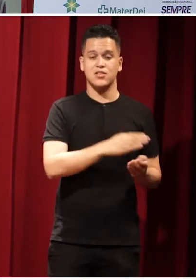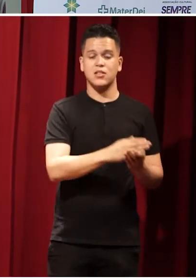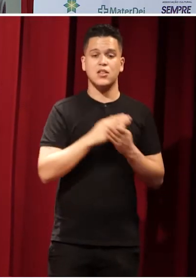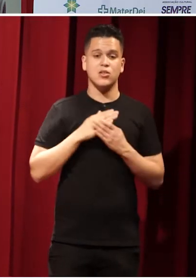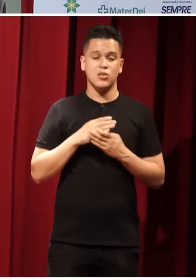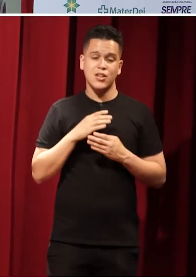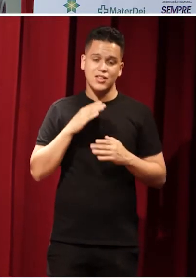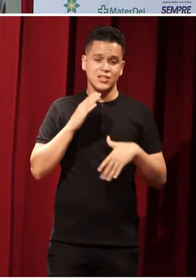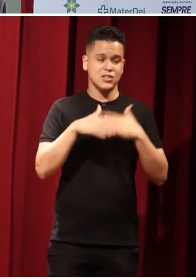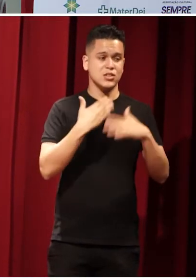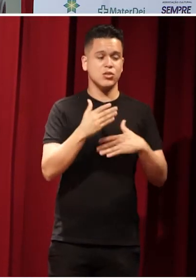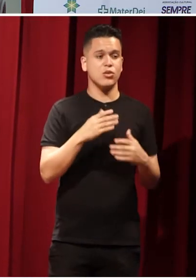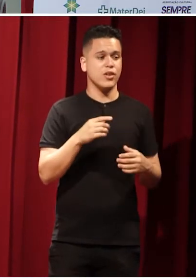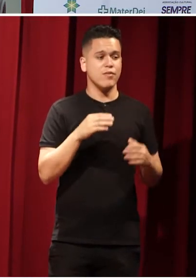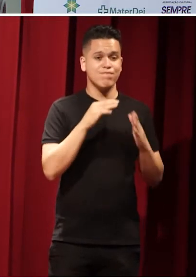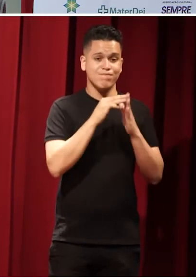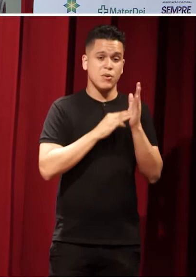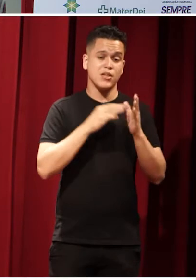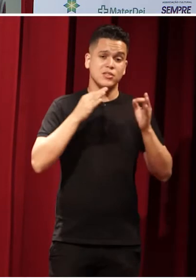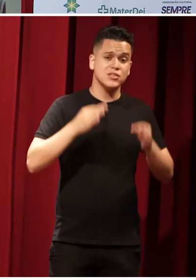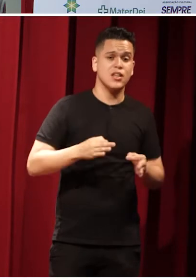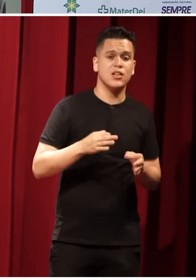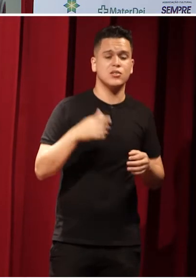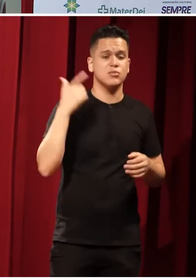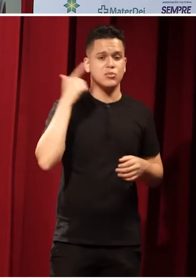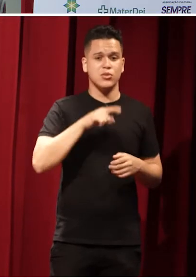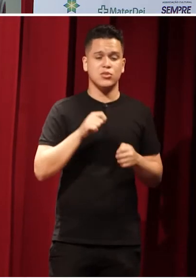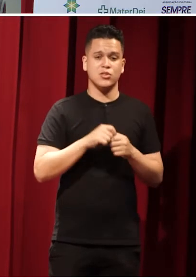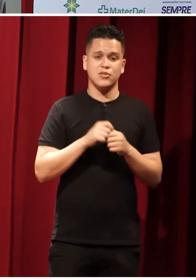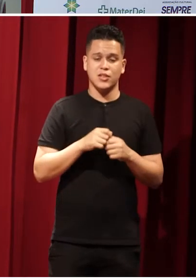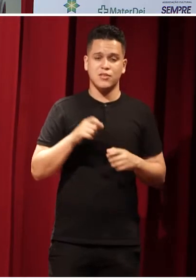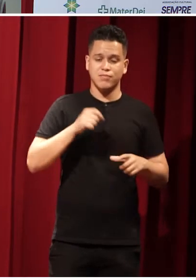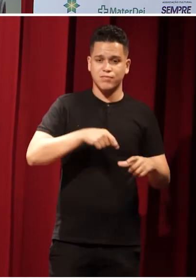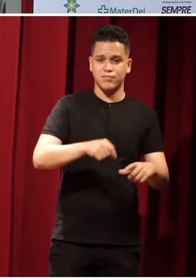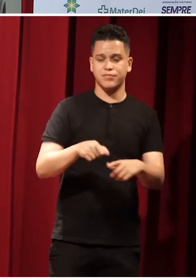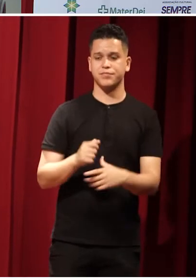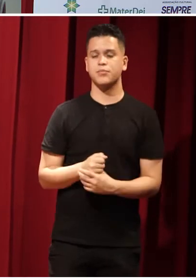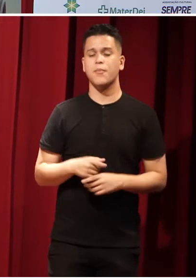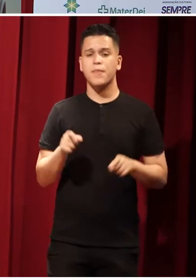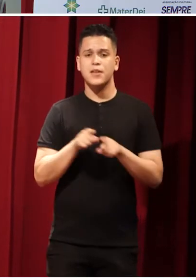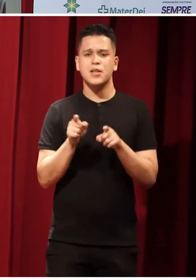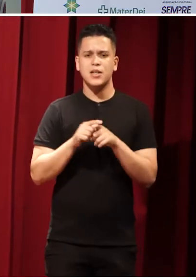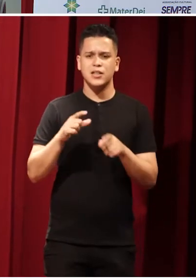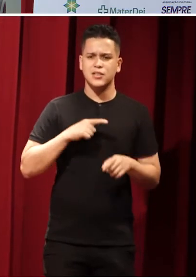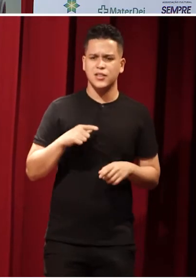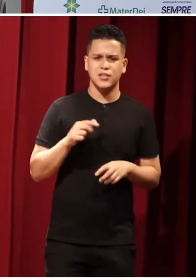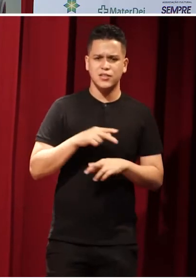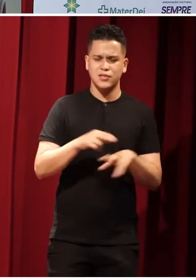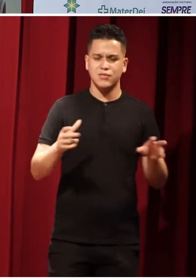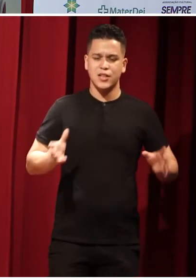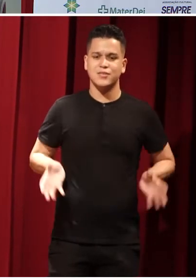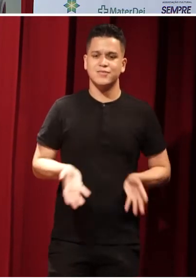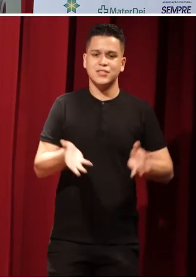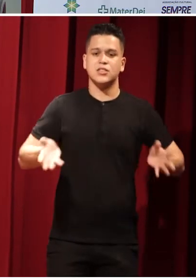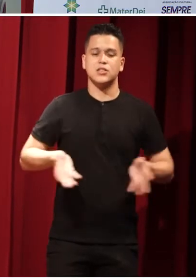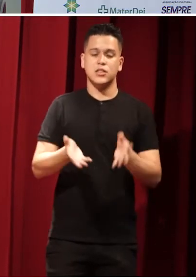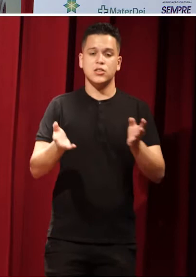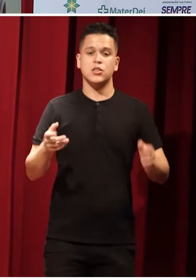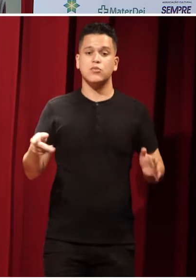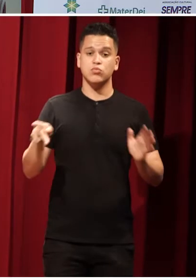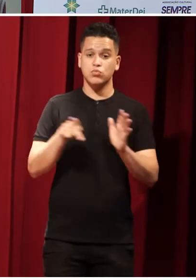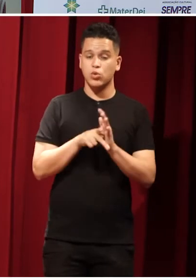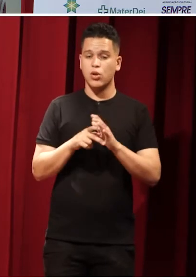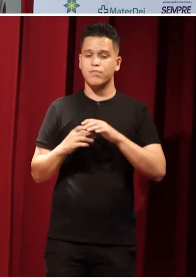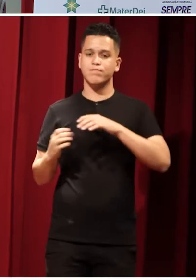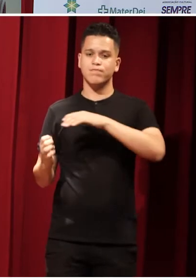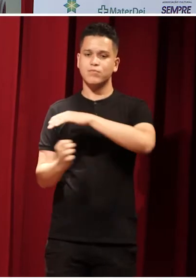reconhecida. E existem iniciativas voltadas ao fortalecimento do empreendedorismo e do empreendedorismo